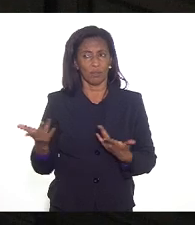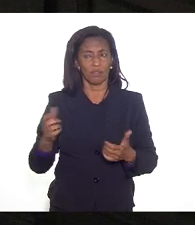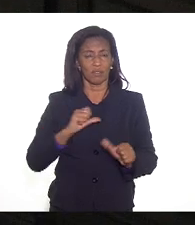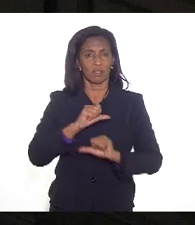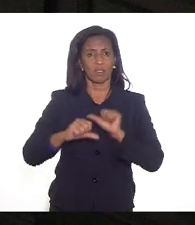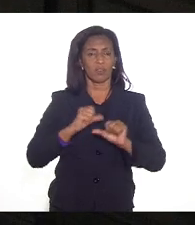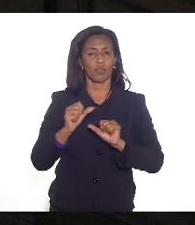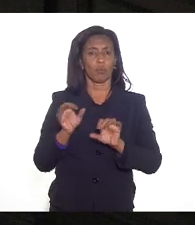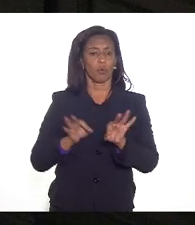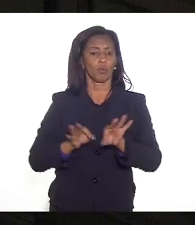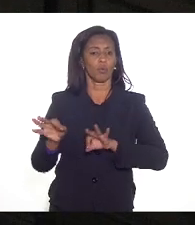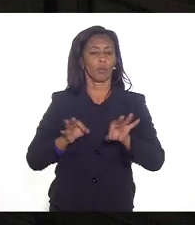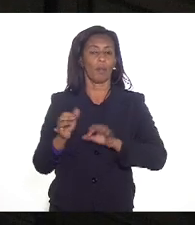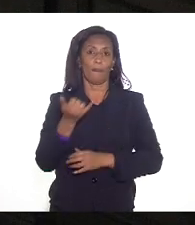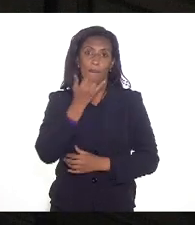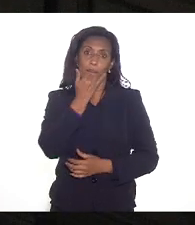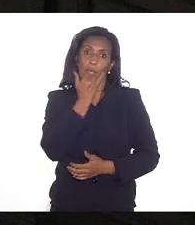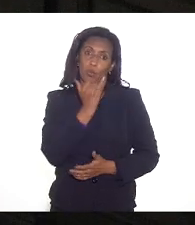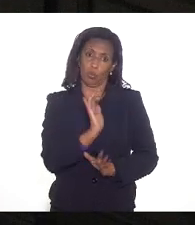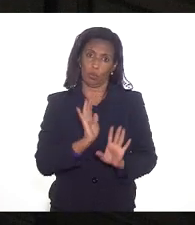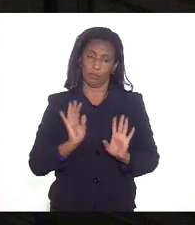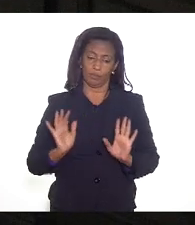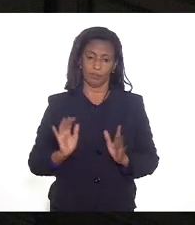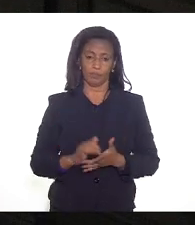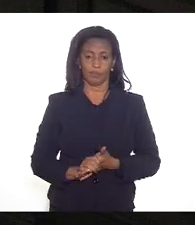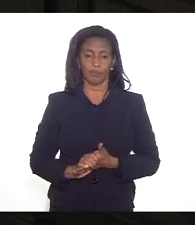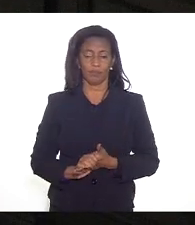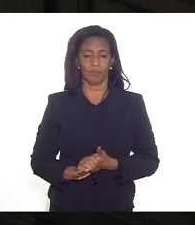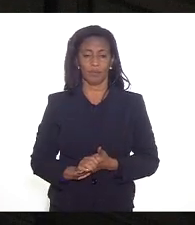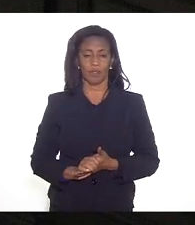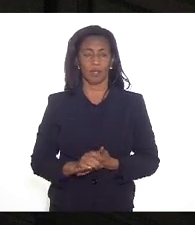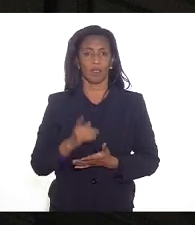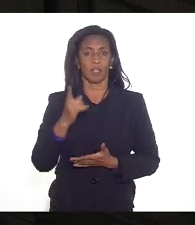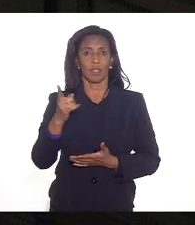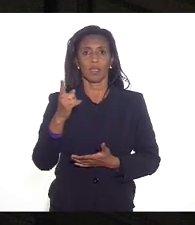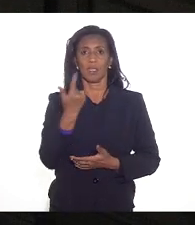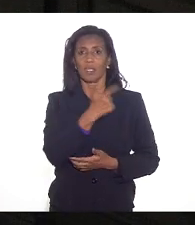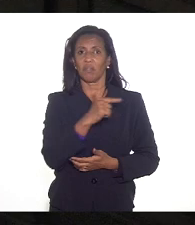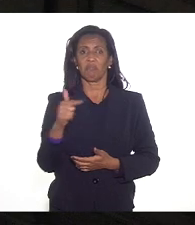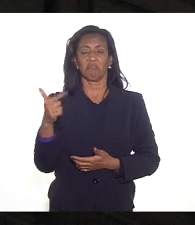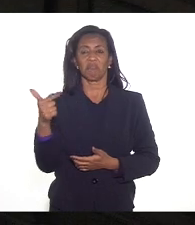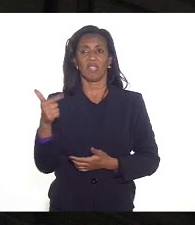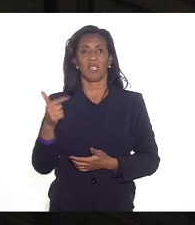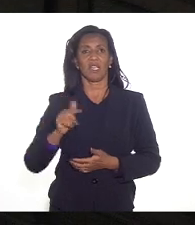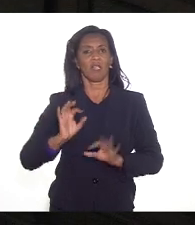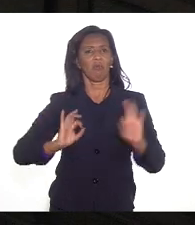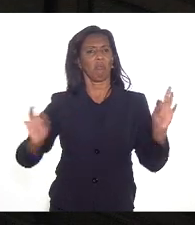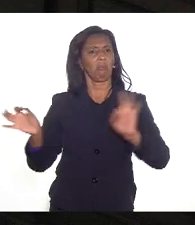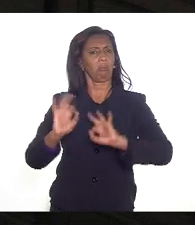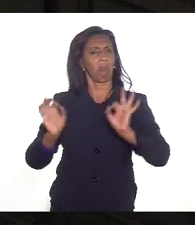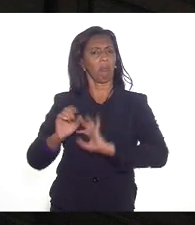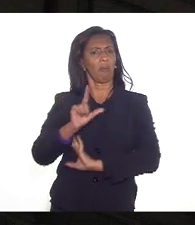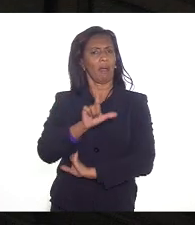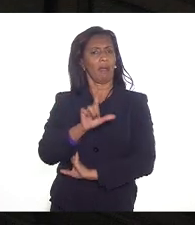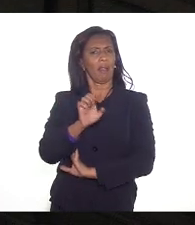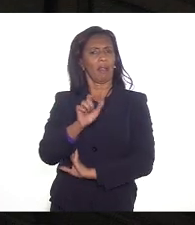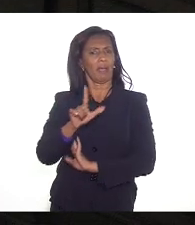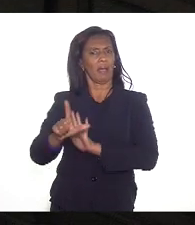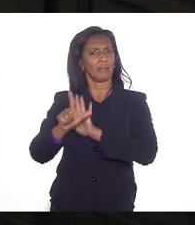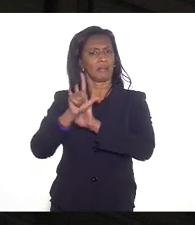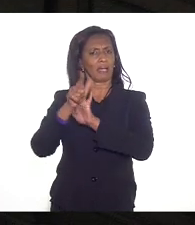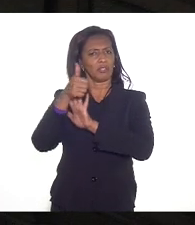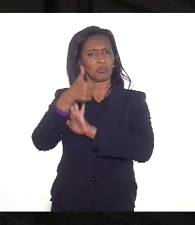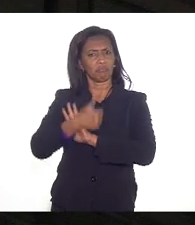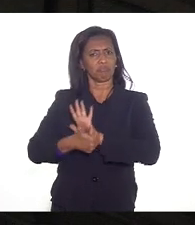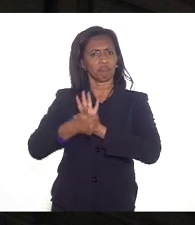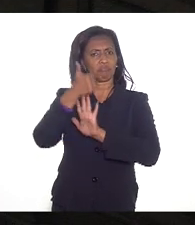um projeto só me perdoe o que não guarda nenhuma legalidade então